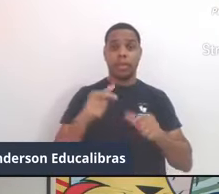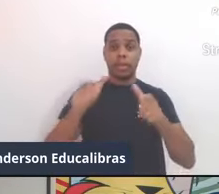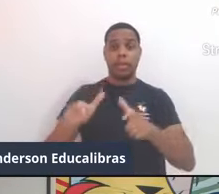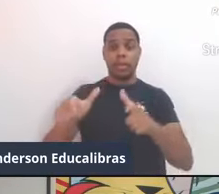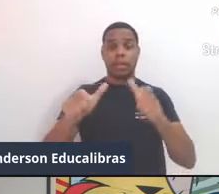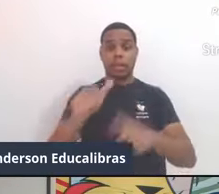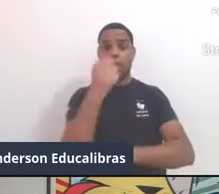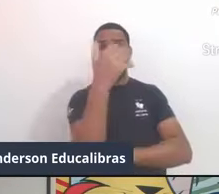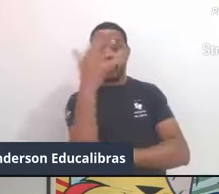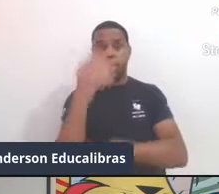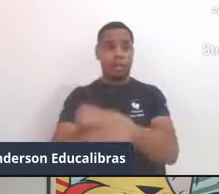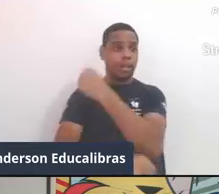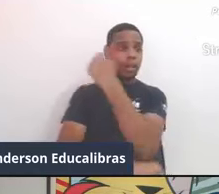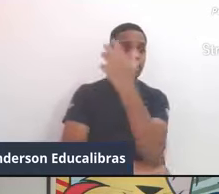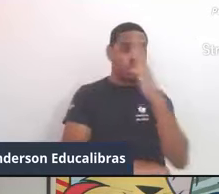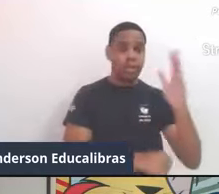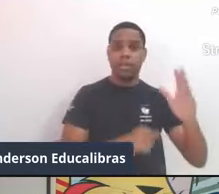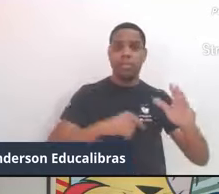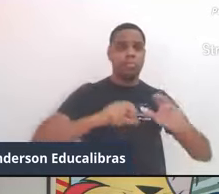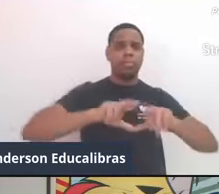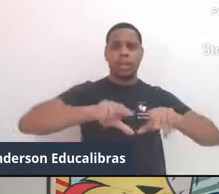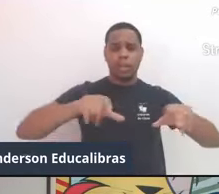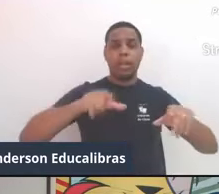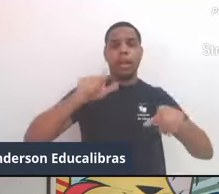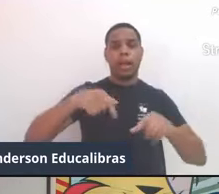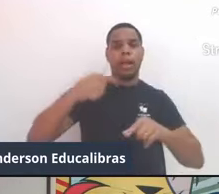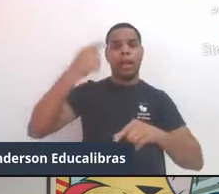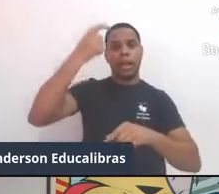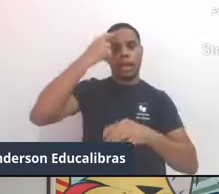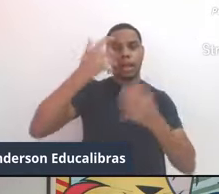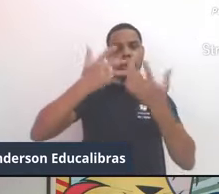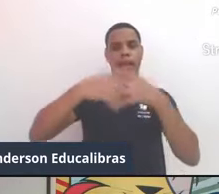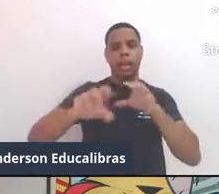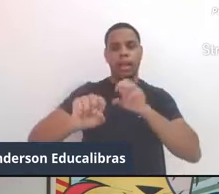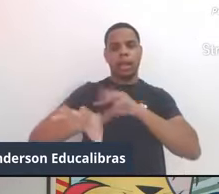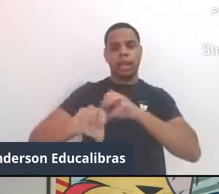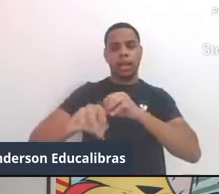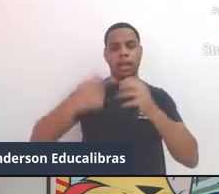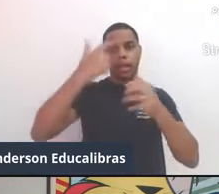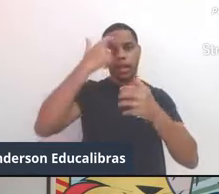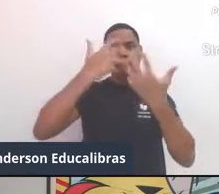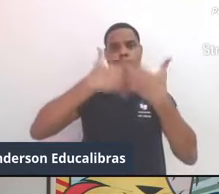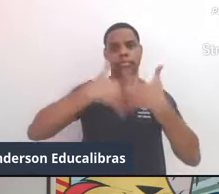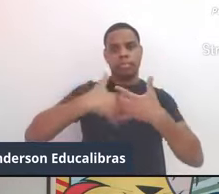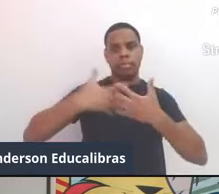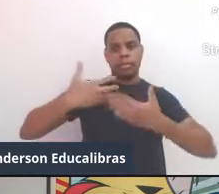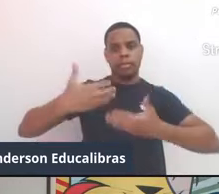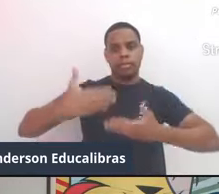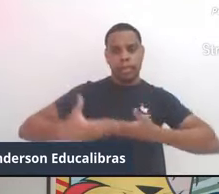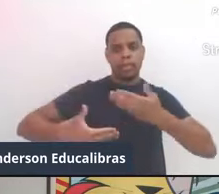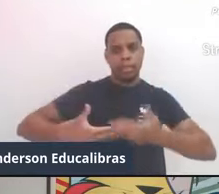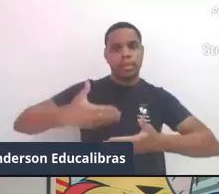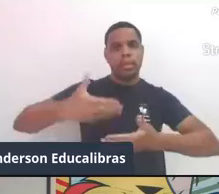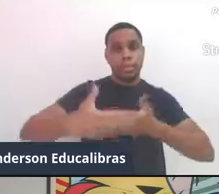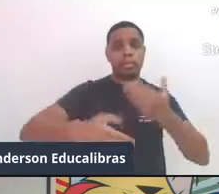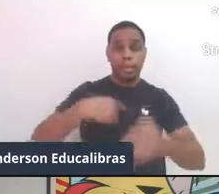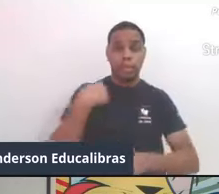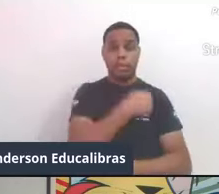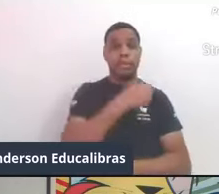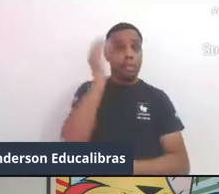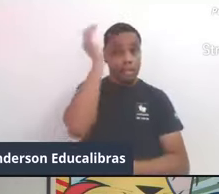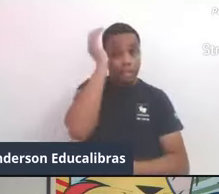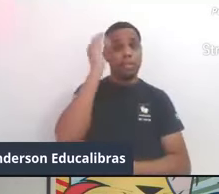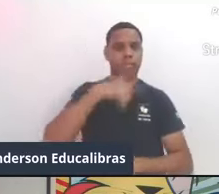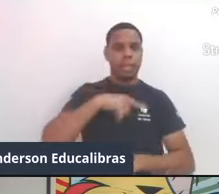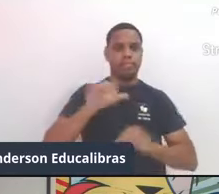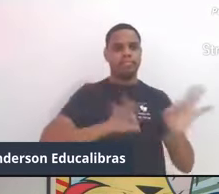faz parte de um processo educativo permanente que uma instituição como a nossa procura desenvolver